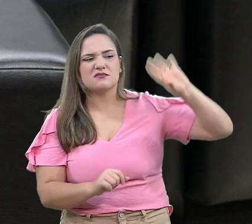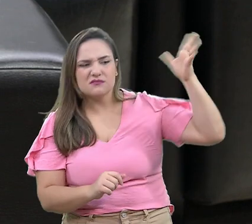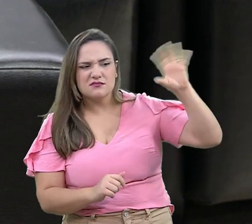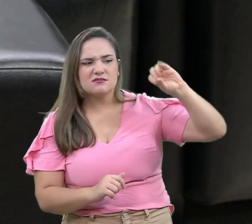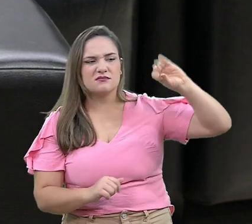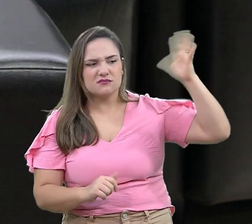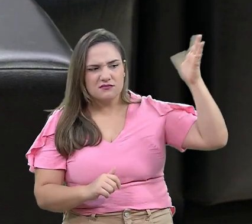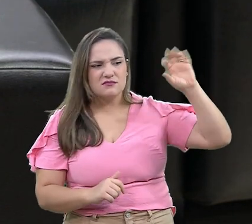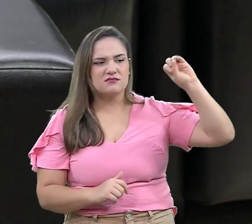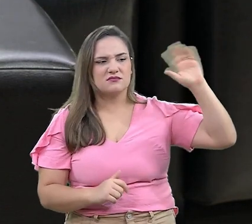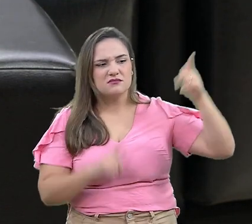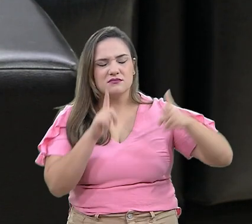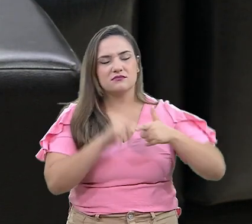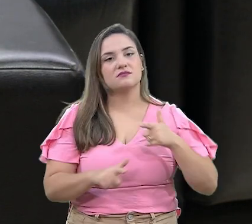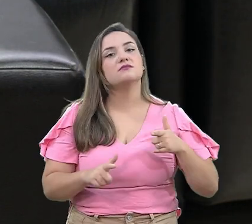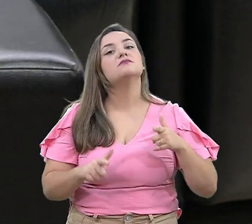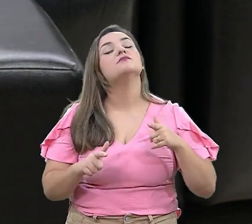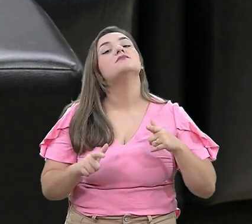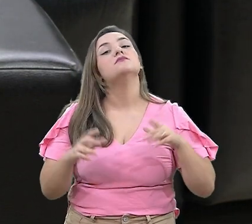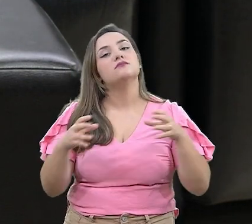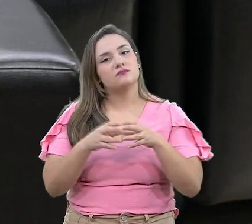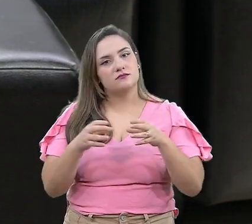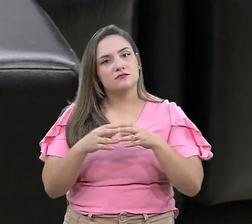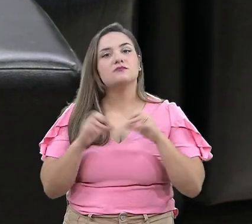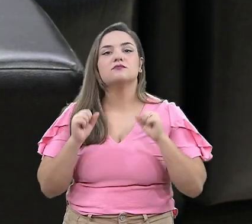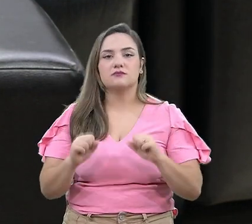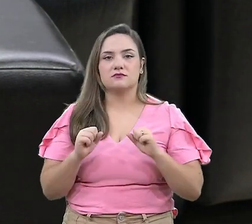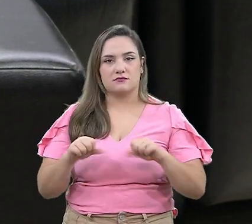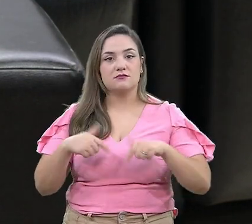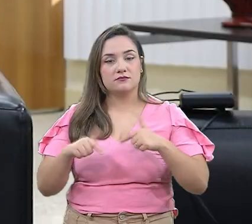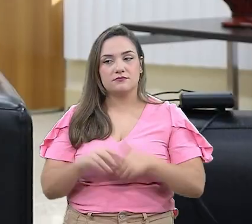acende um alerta para que a comissão possa atuar.